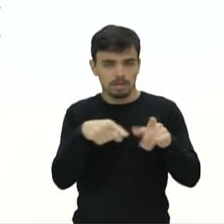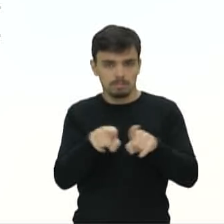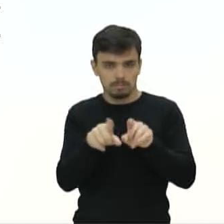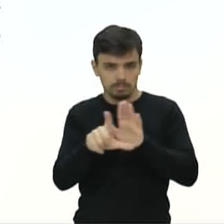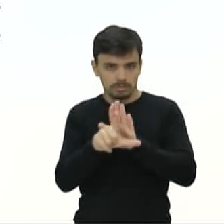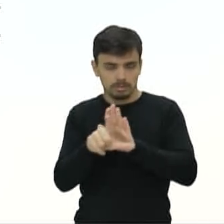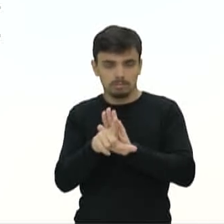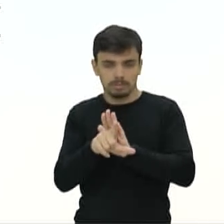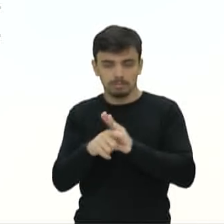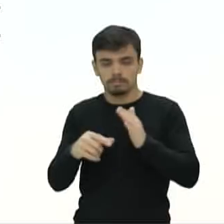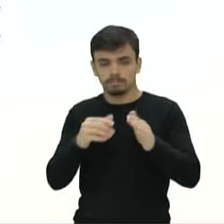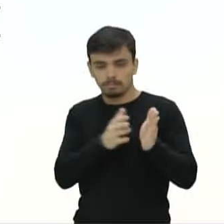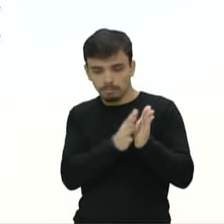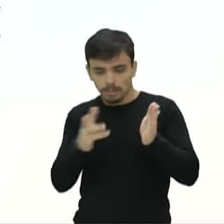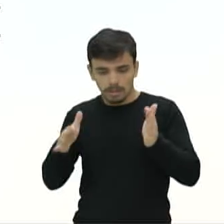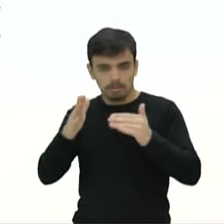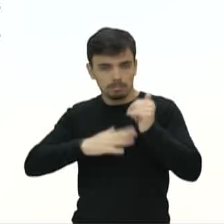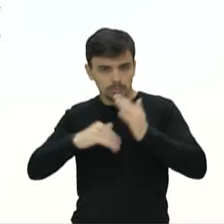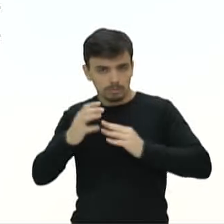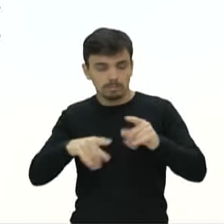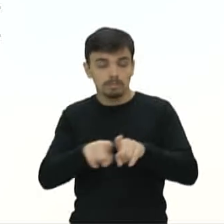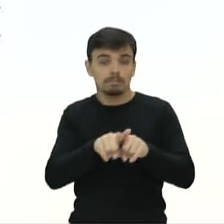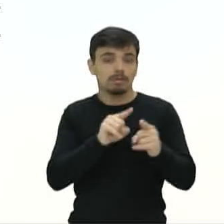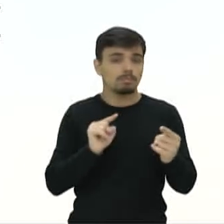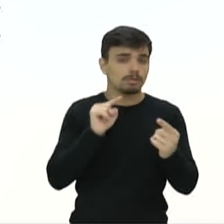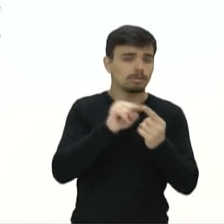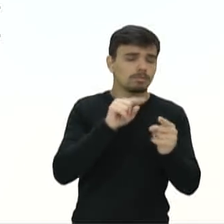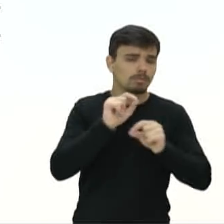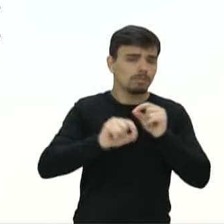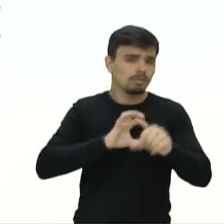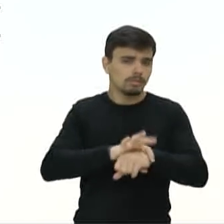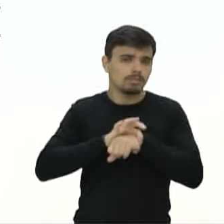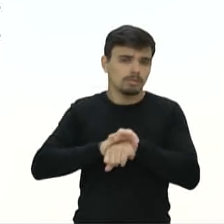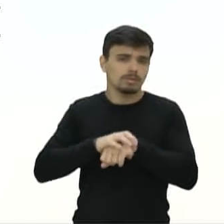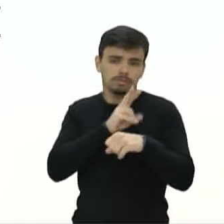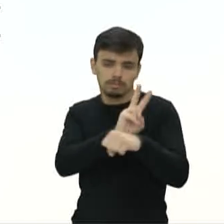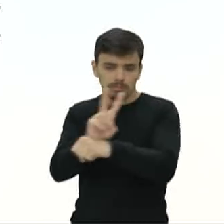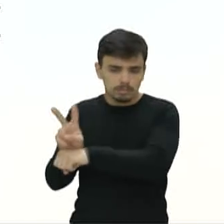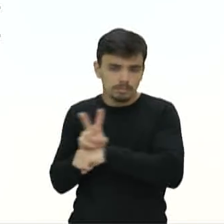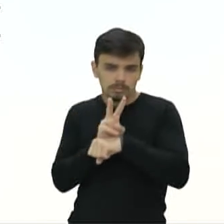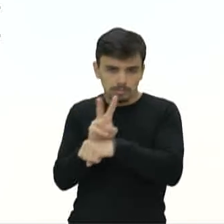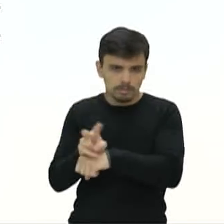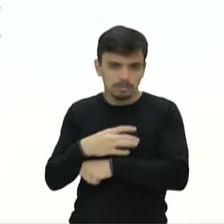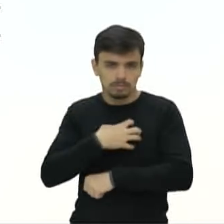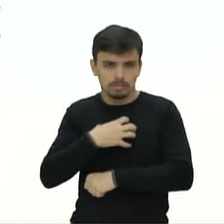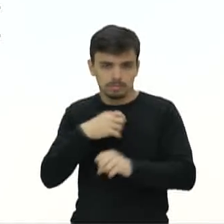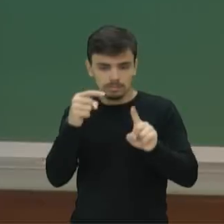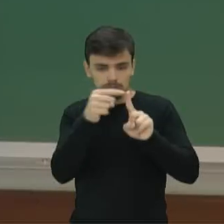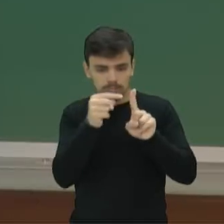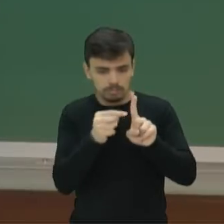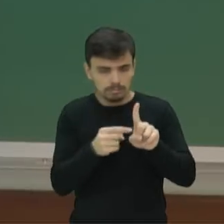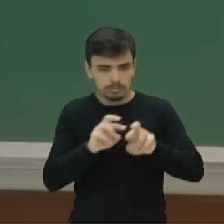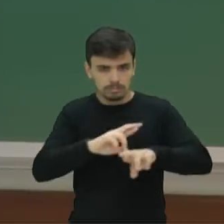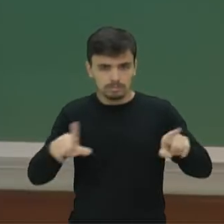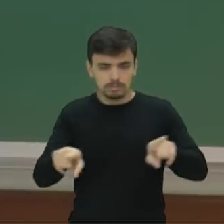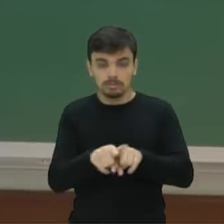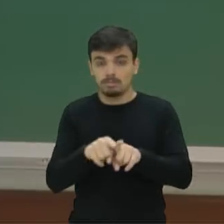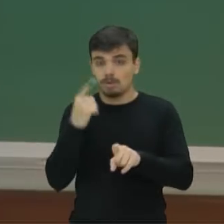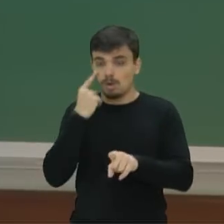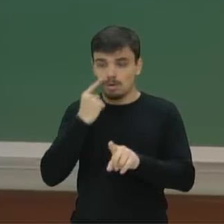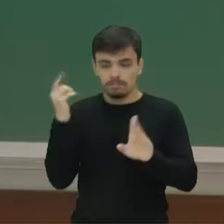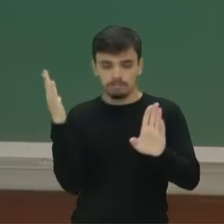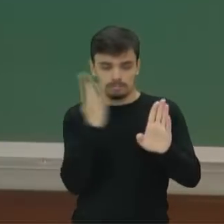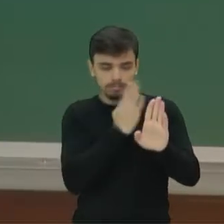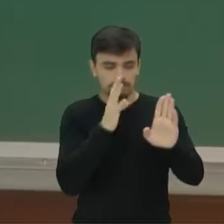lei. E essas ações têm por objetivo garantir a preservação das espécies. Então, a caça de determinados